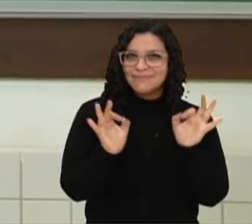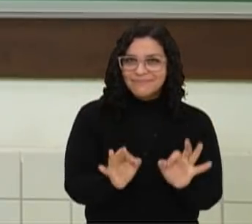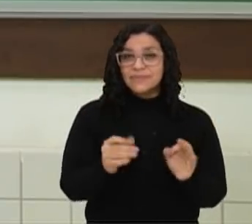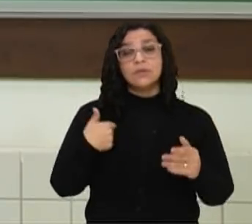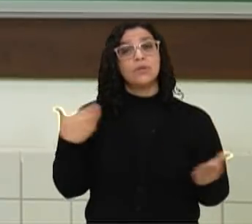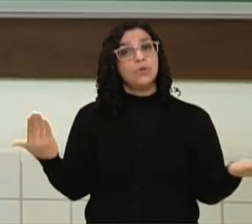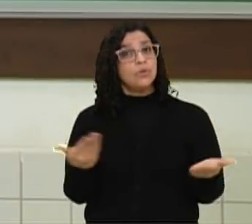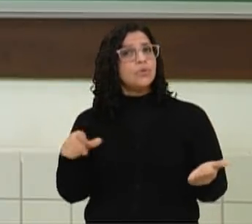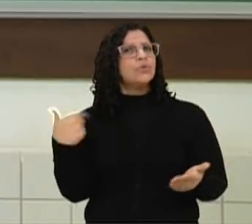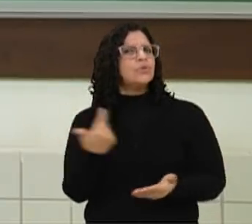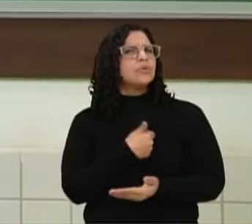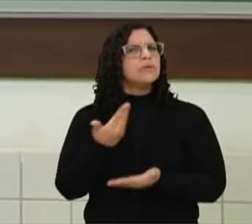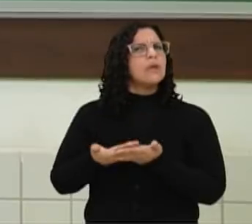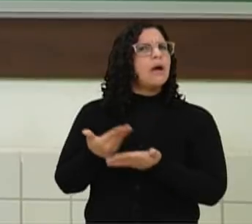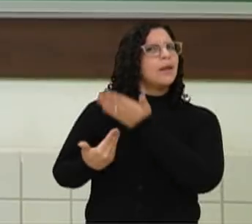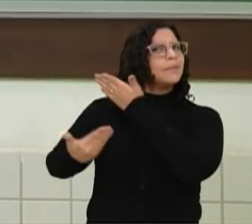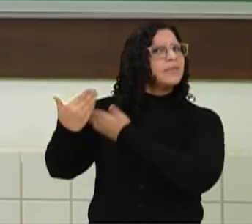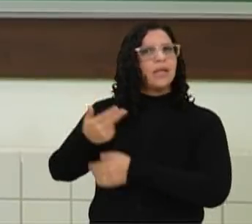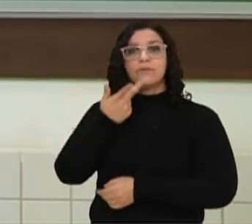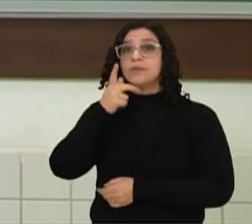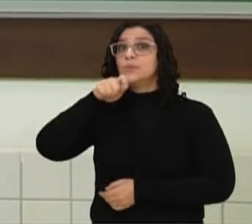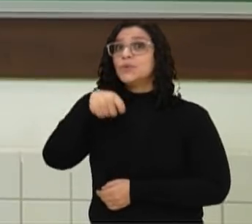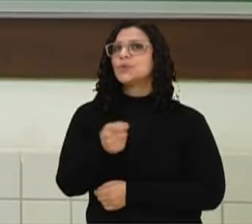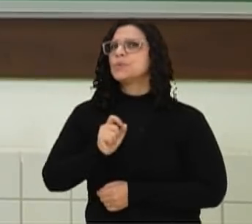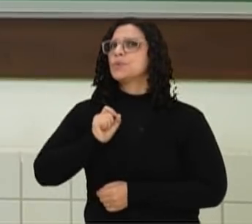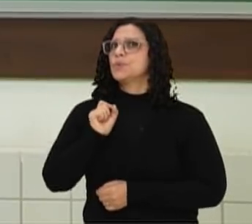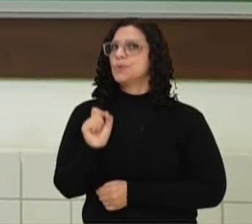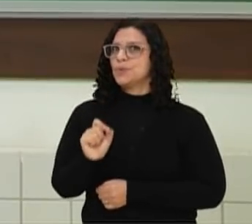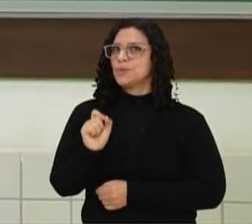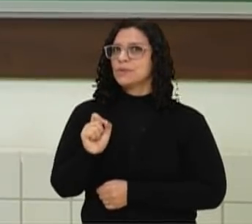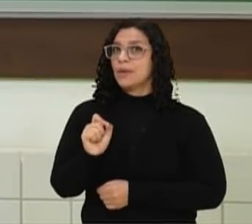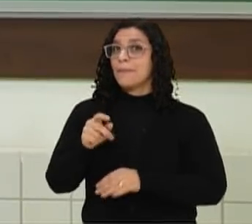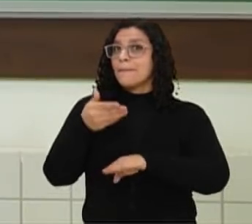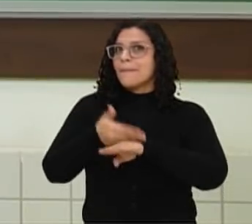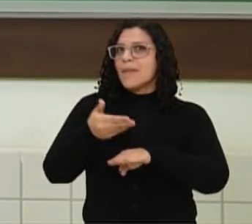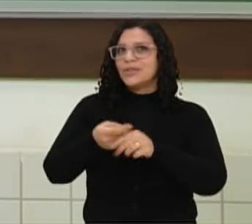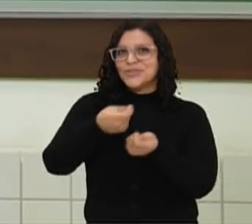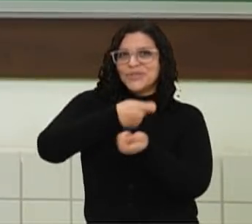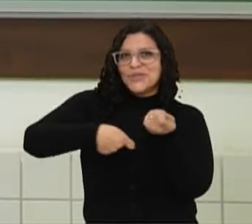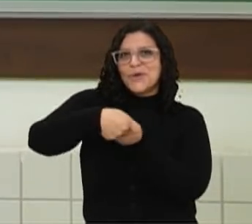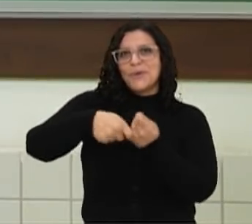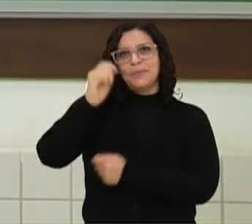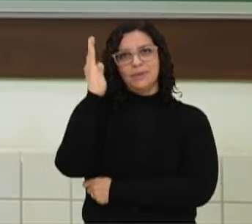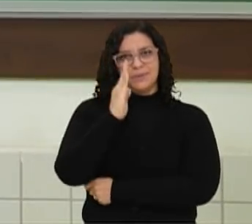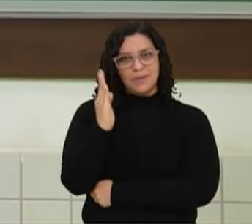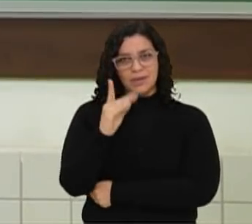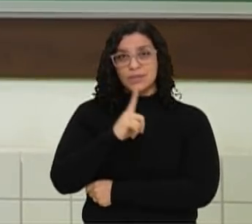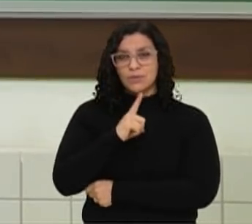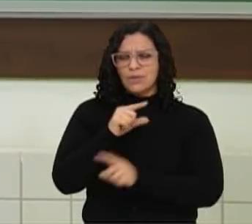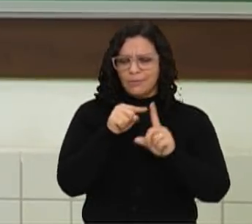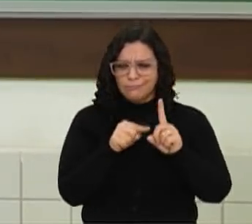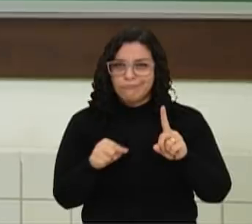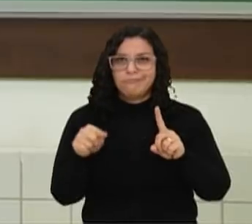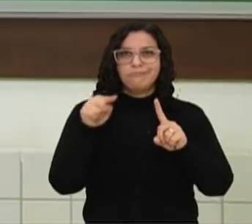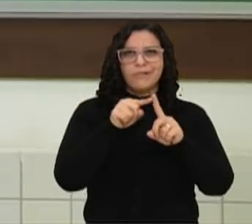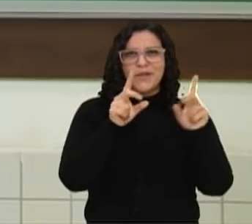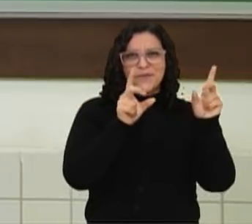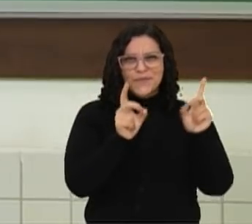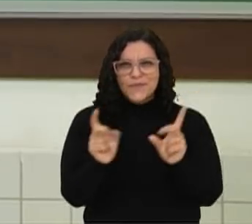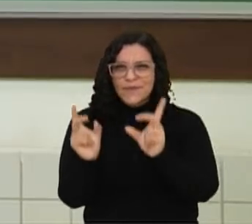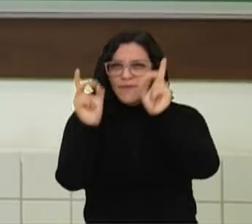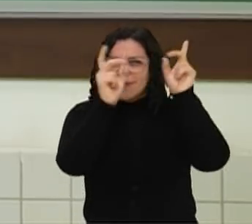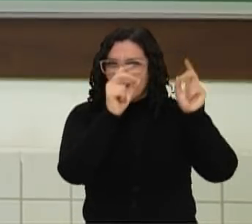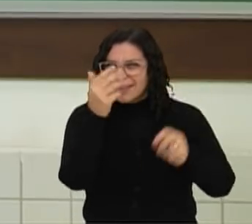E na nossa última aula a gente tratou ali das questões de atividades econômicas do Brasil, de circulação, então como tudo